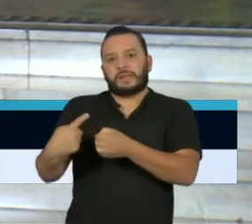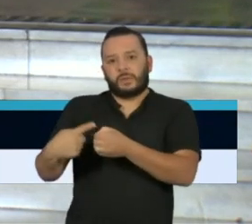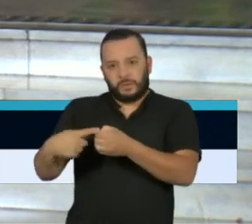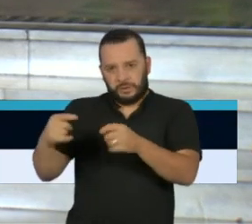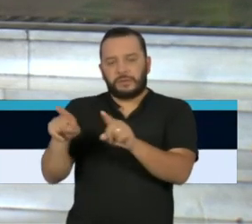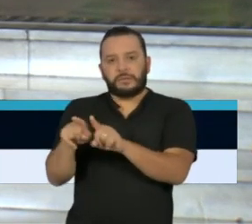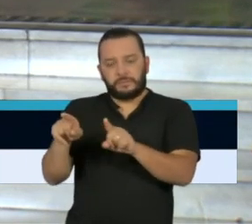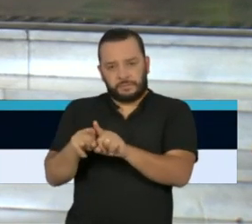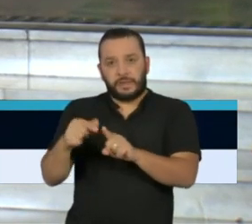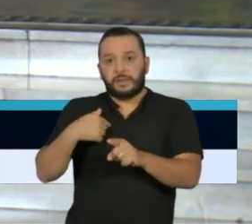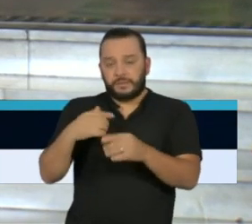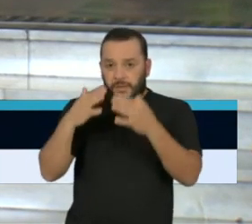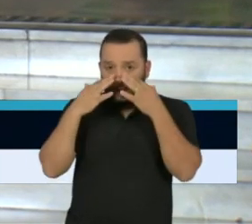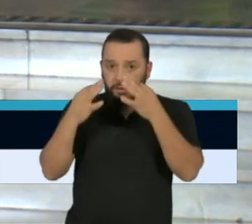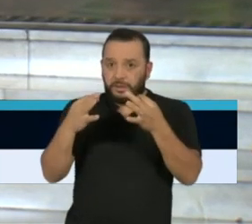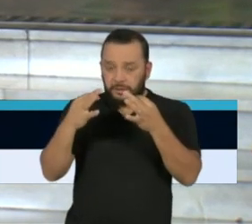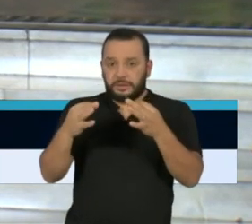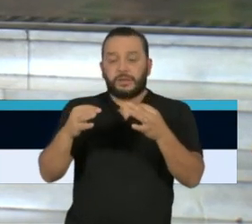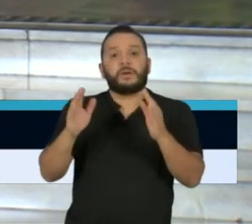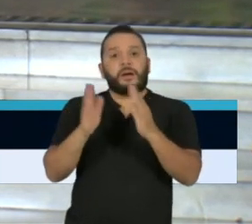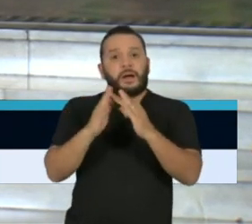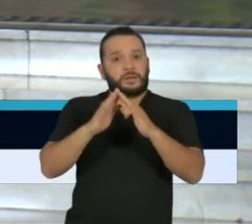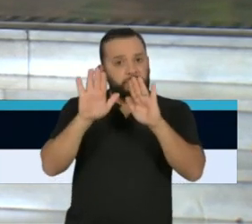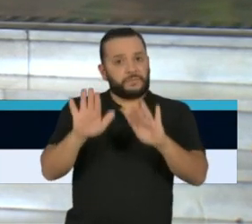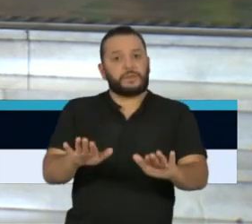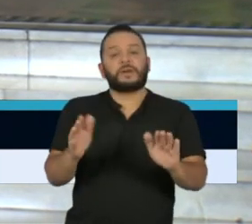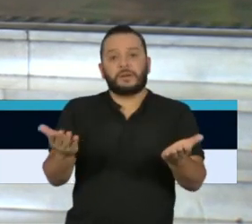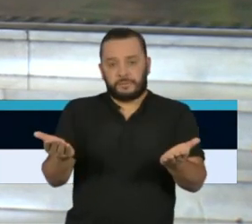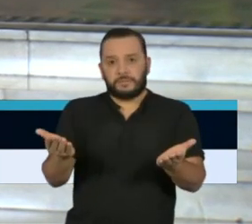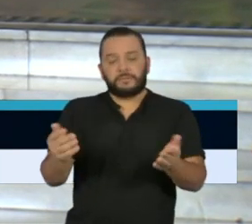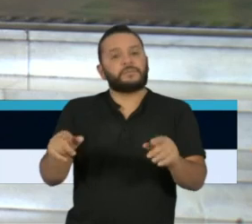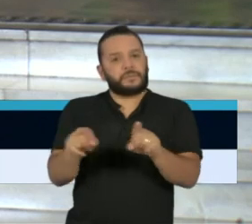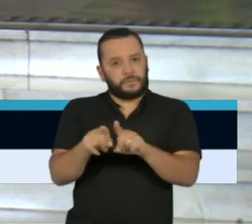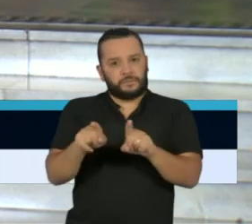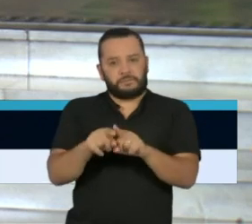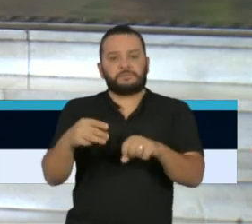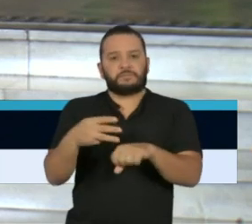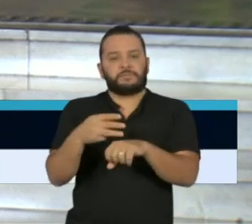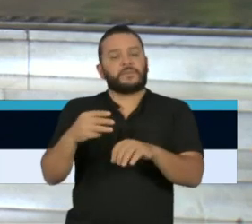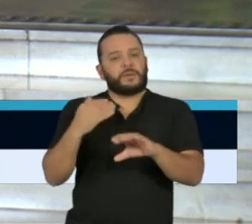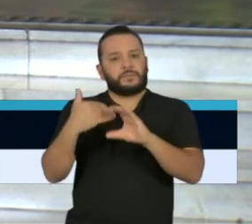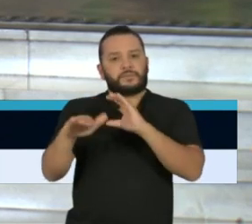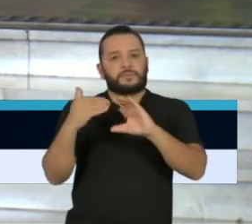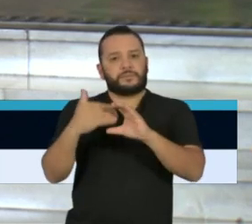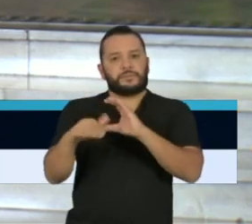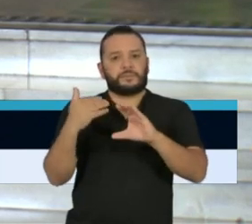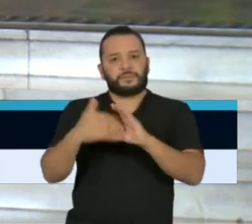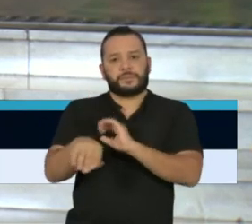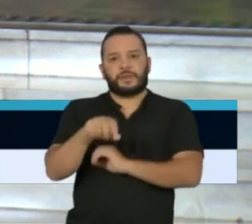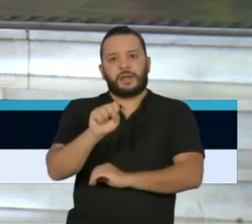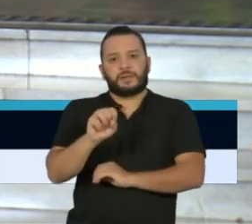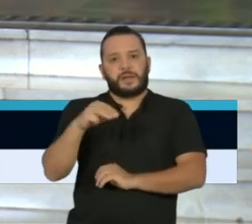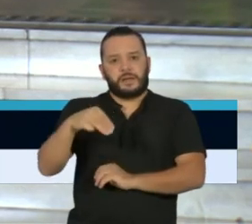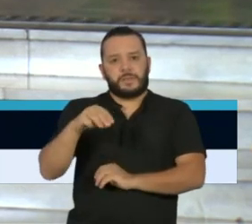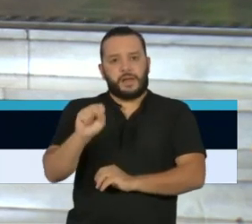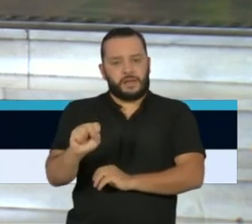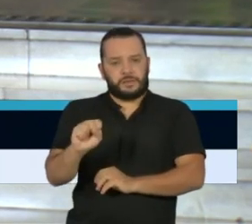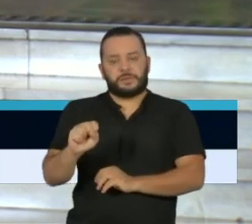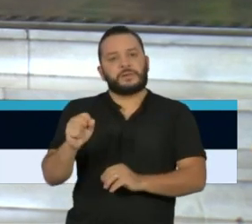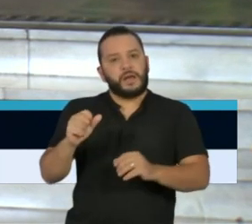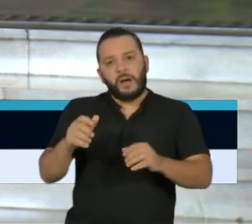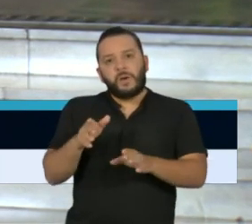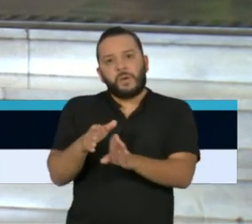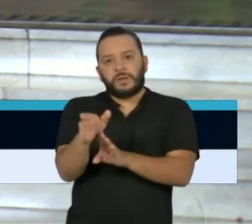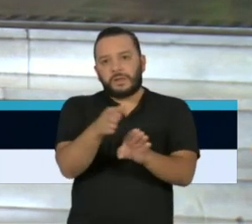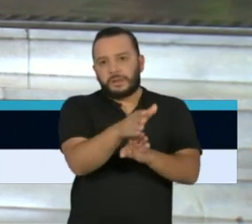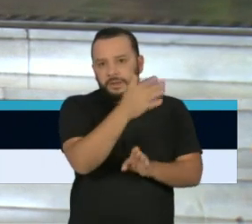que fiquem alertas, e estes alertas serão emitidos por SMS, prevenindo e orientando essas pessoas